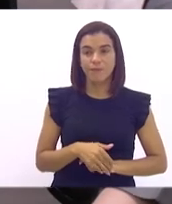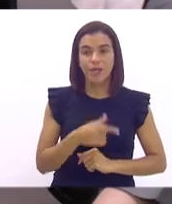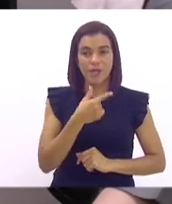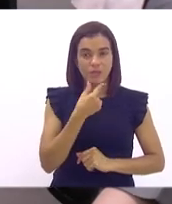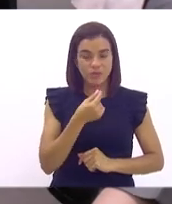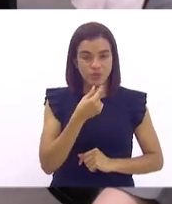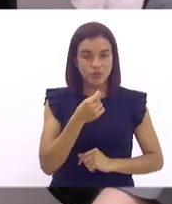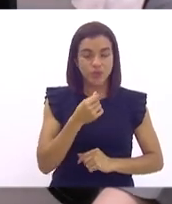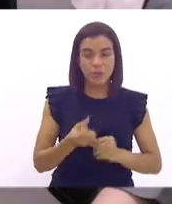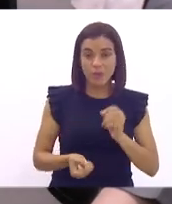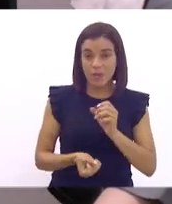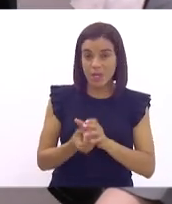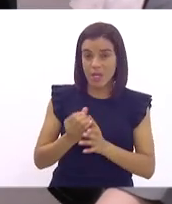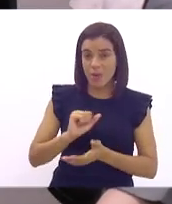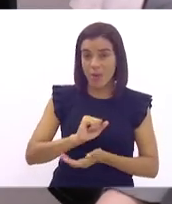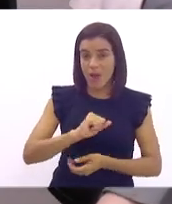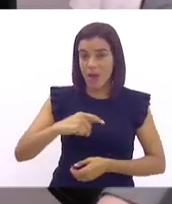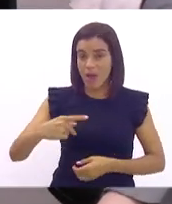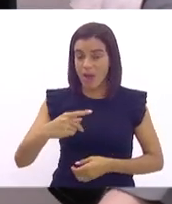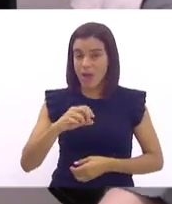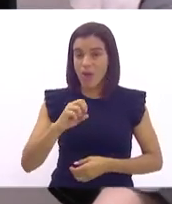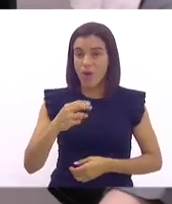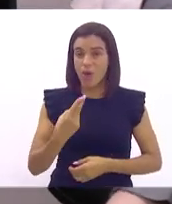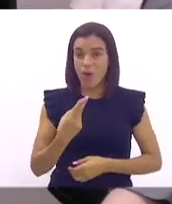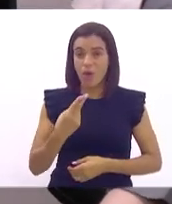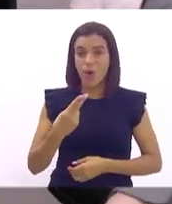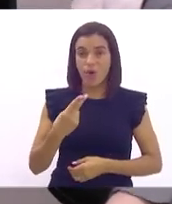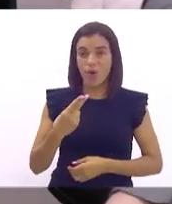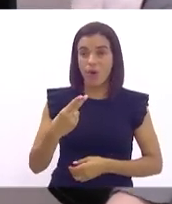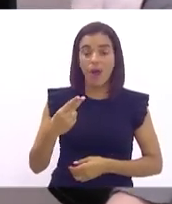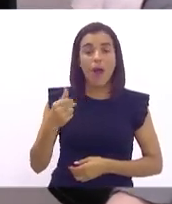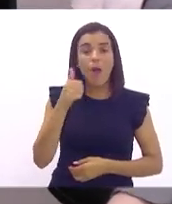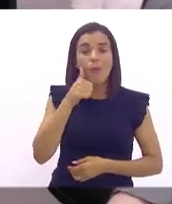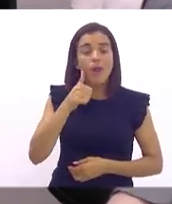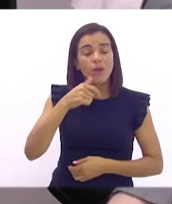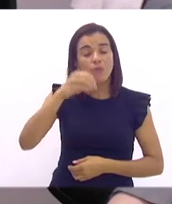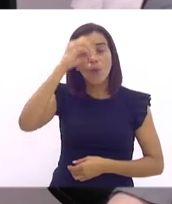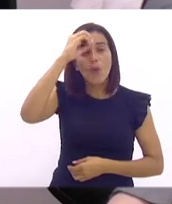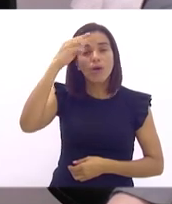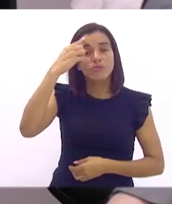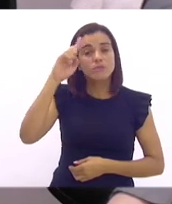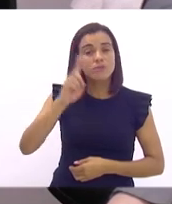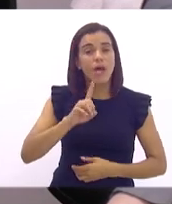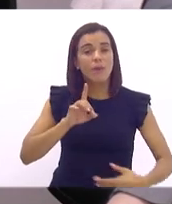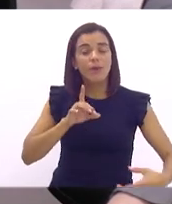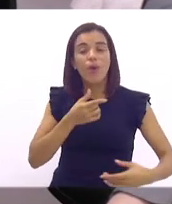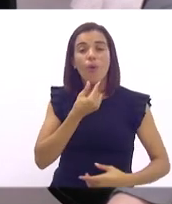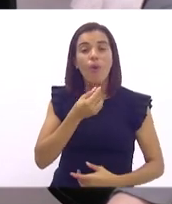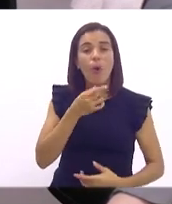instalam aplicativos ou compartilham e ela sequer sabe que o celular dela está compartilhado, né?